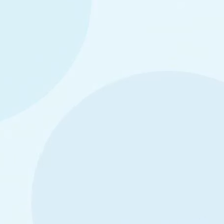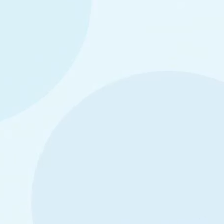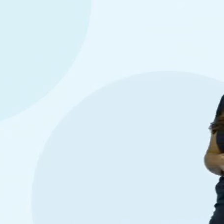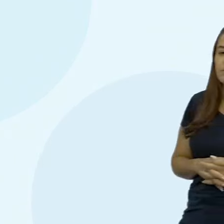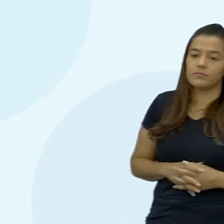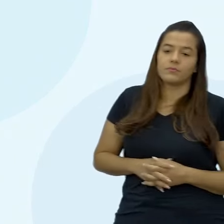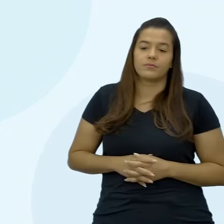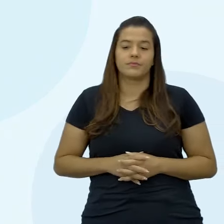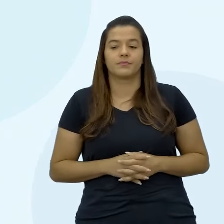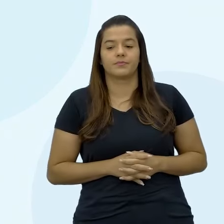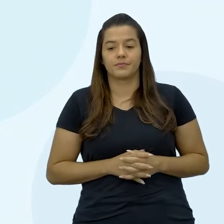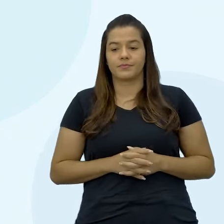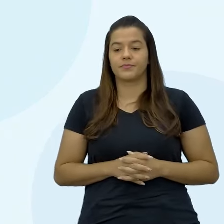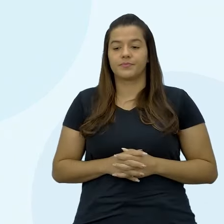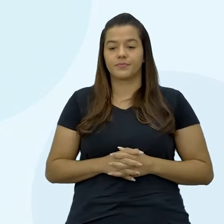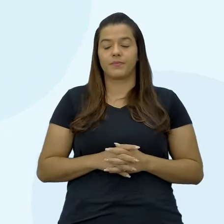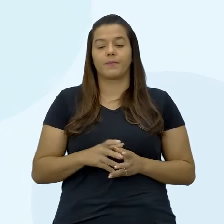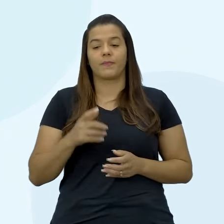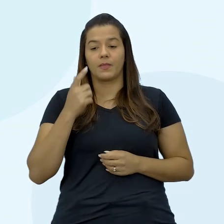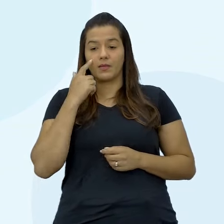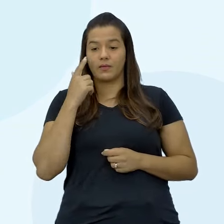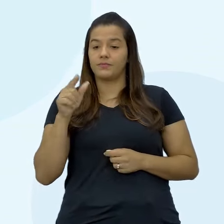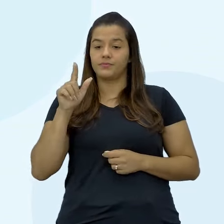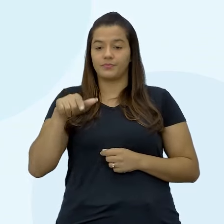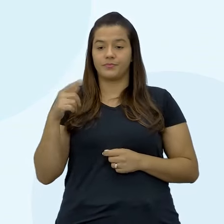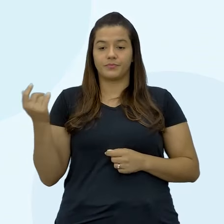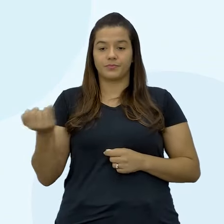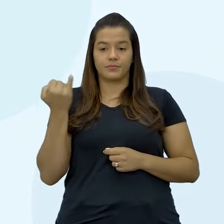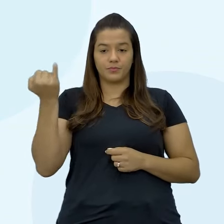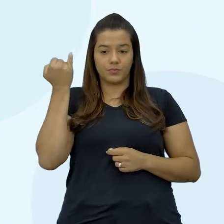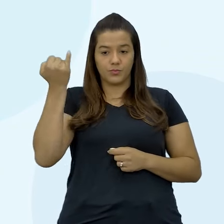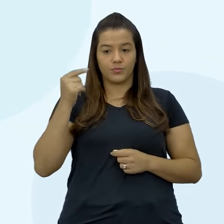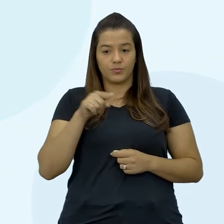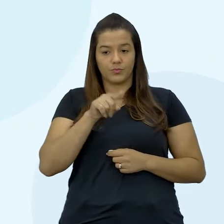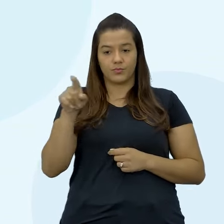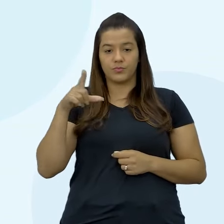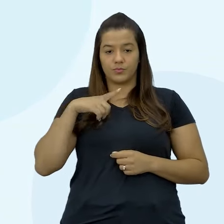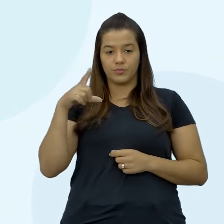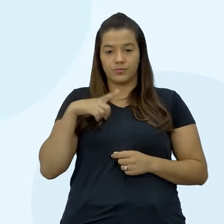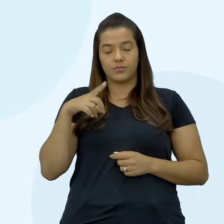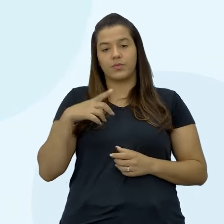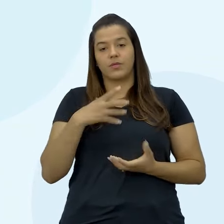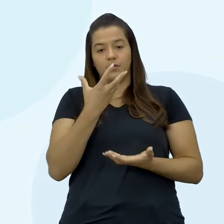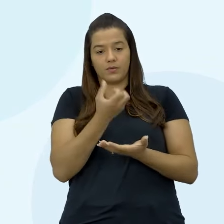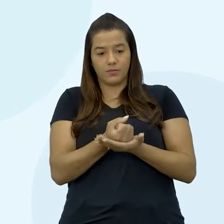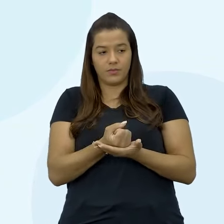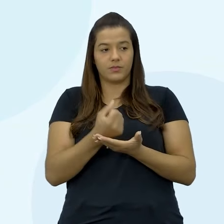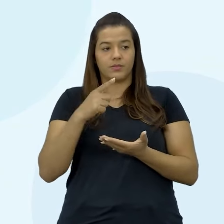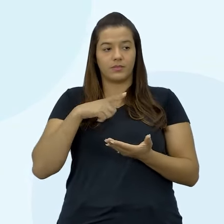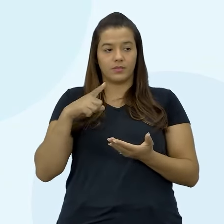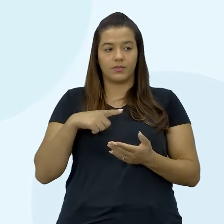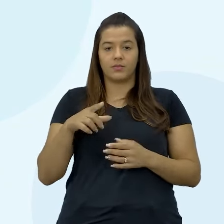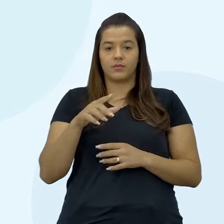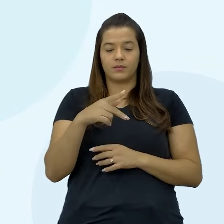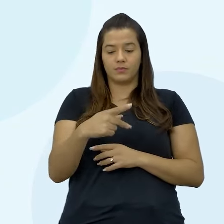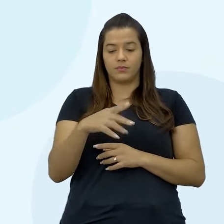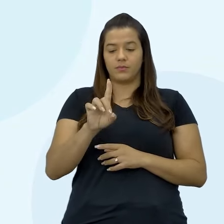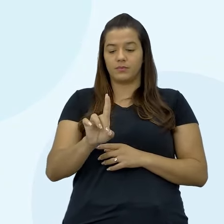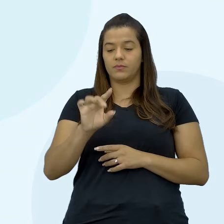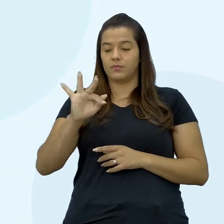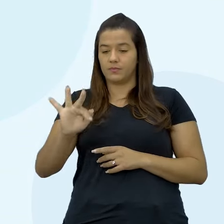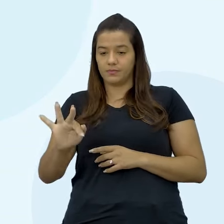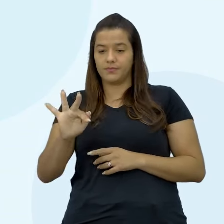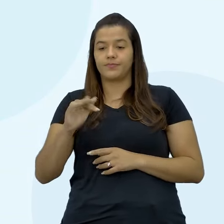causa do celular, então é sempre importante a gente ter esse arquivo em PDF ou impresso mesmo, se a escola